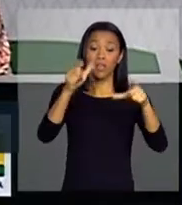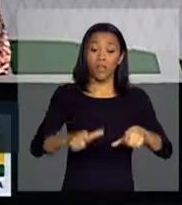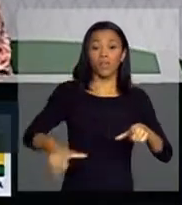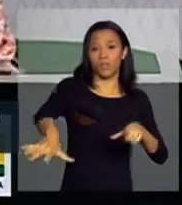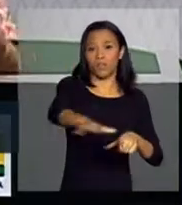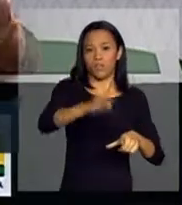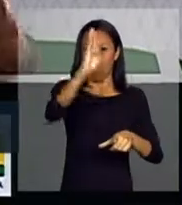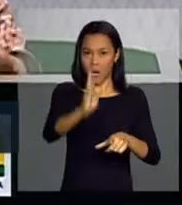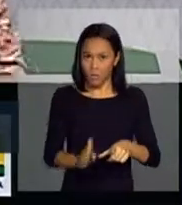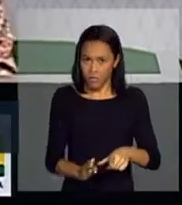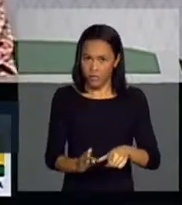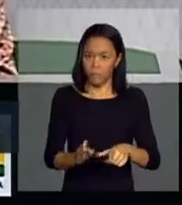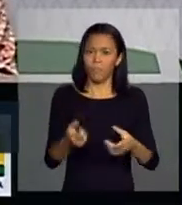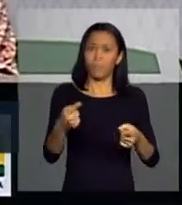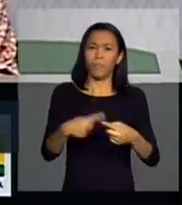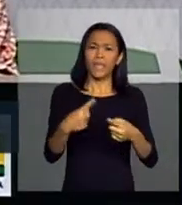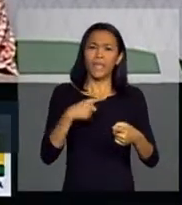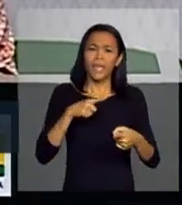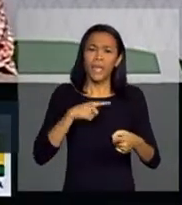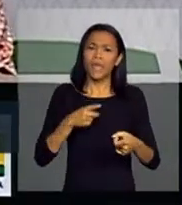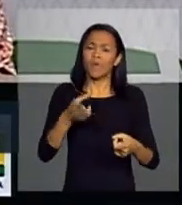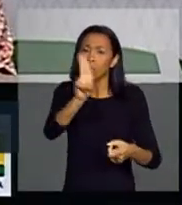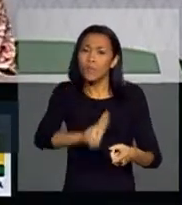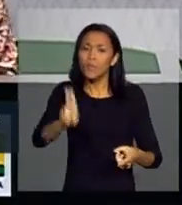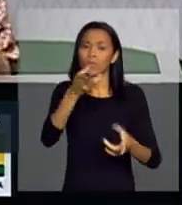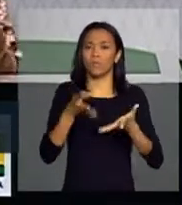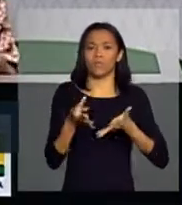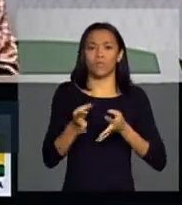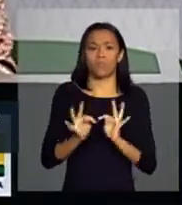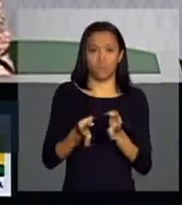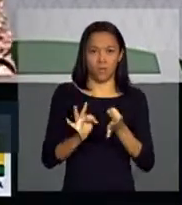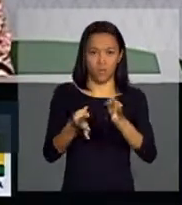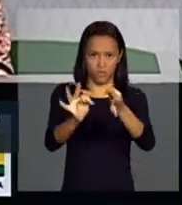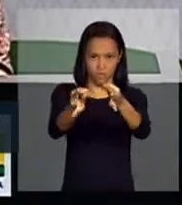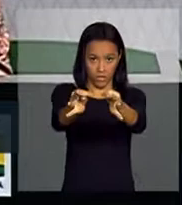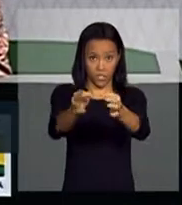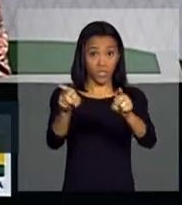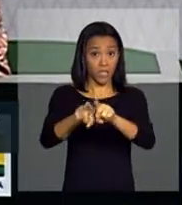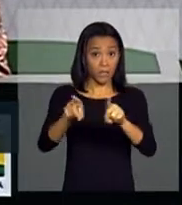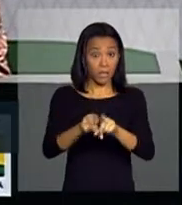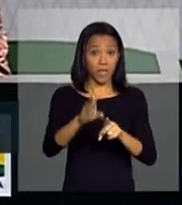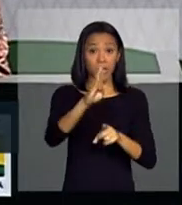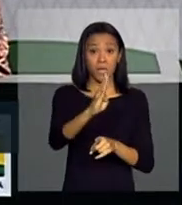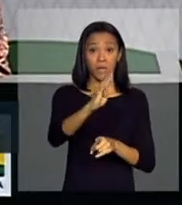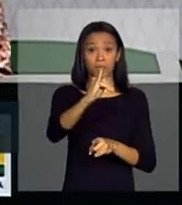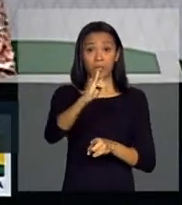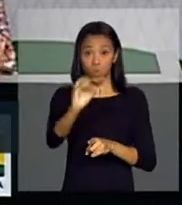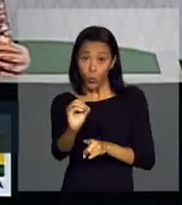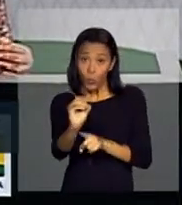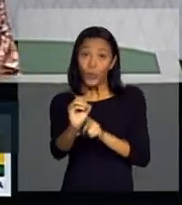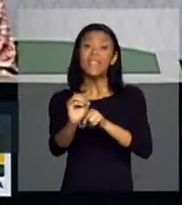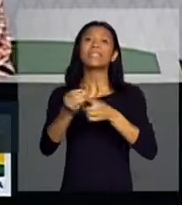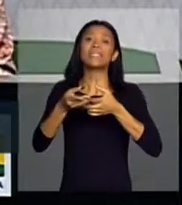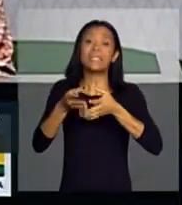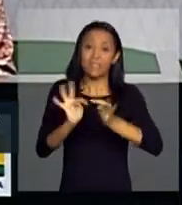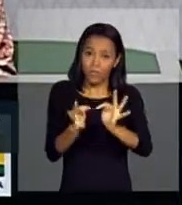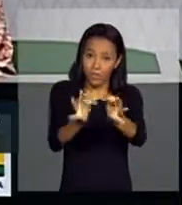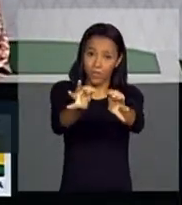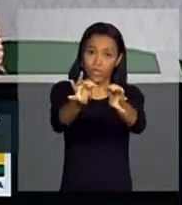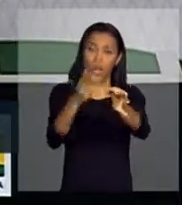de Fronteira tecnológica nessa área de biotecnologia nós